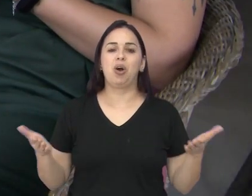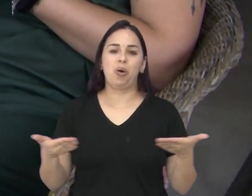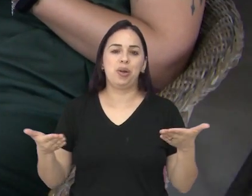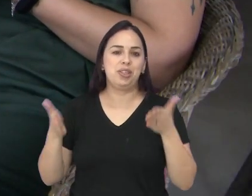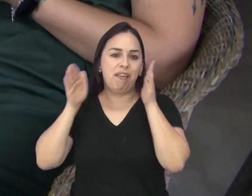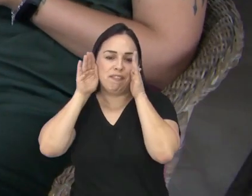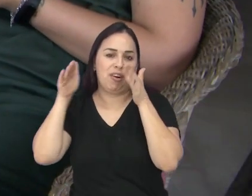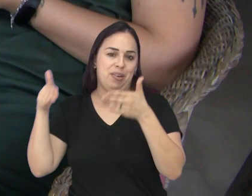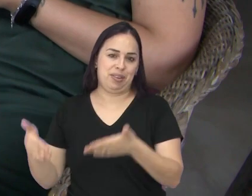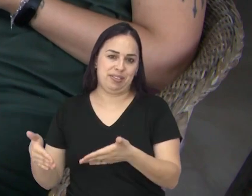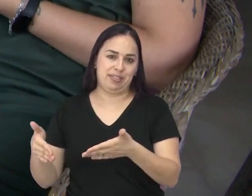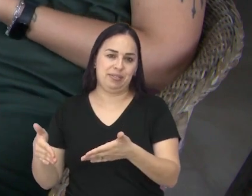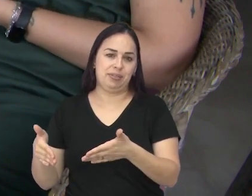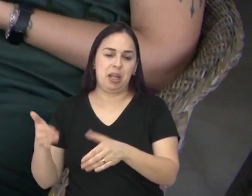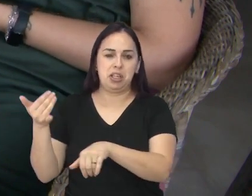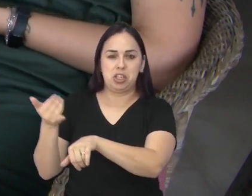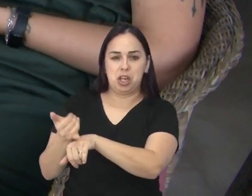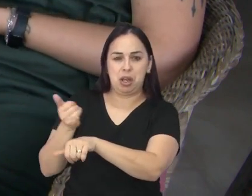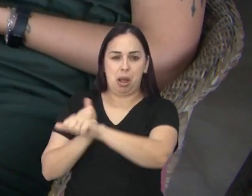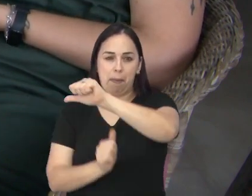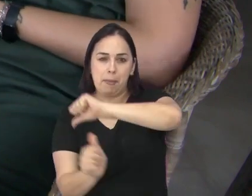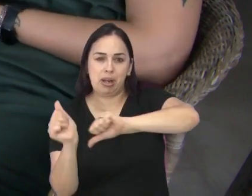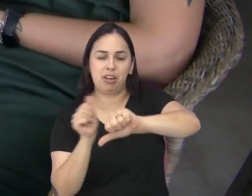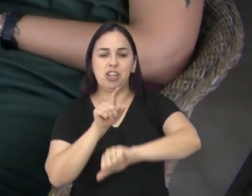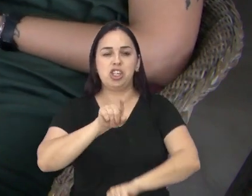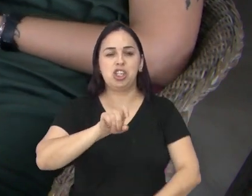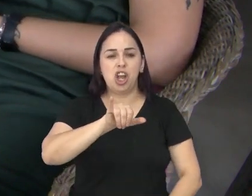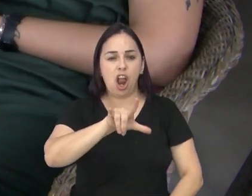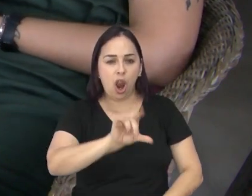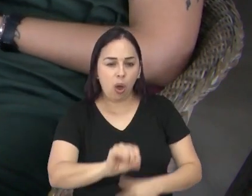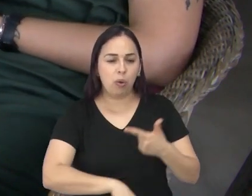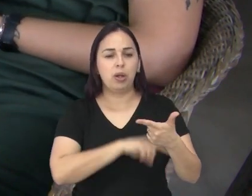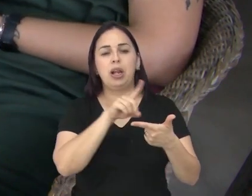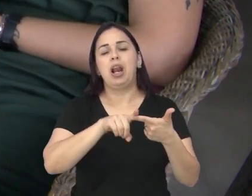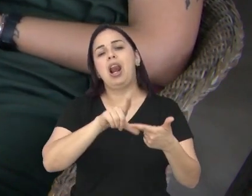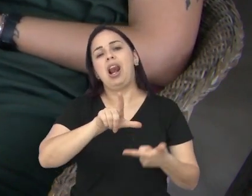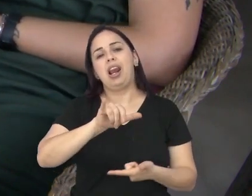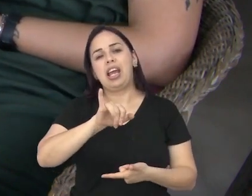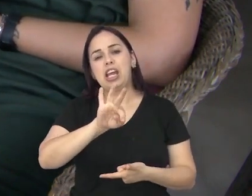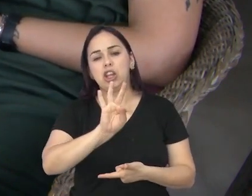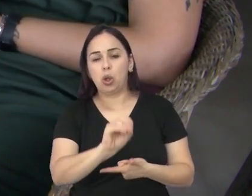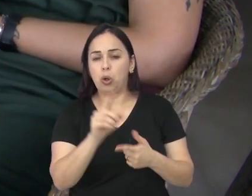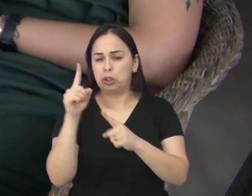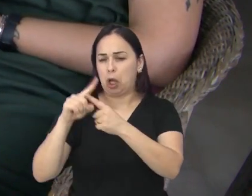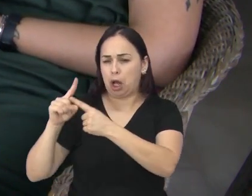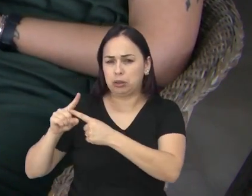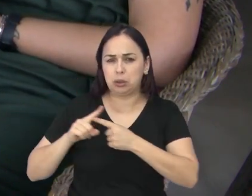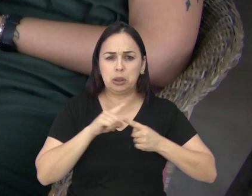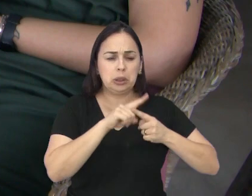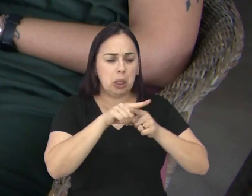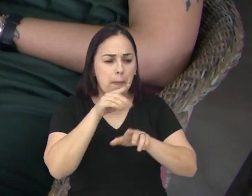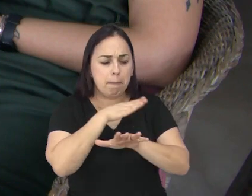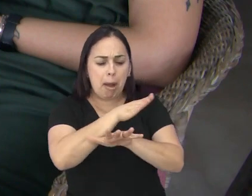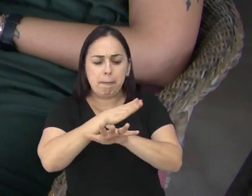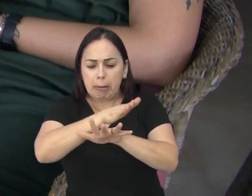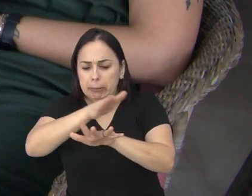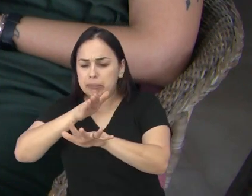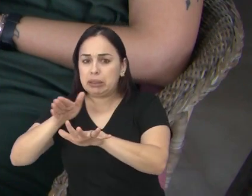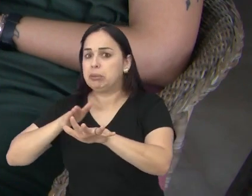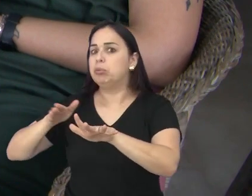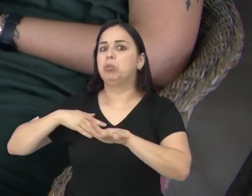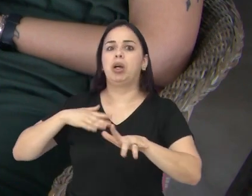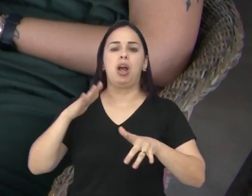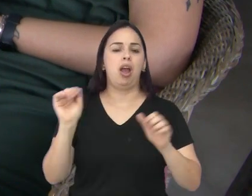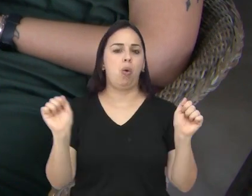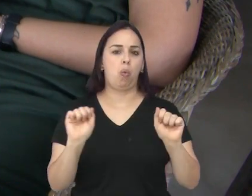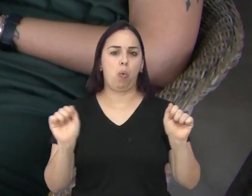gravura. Saí de metal, chilo, lito e trafego entre todas elas,